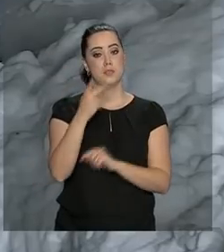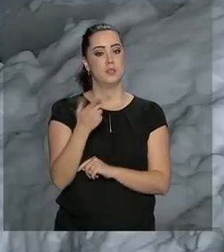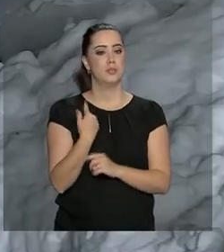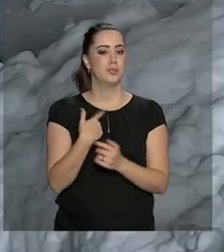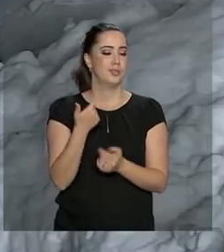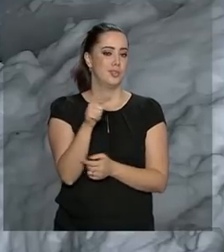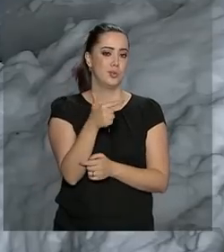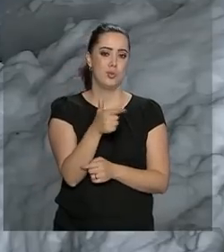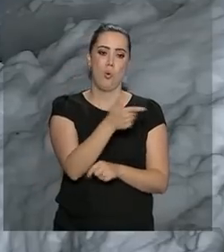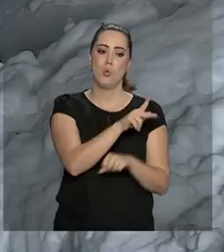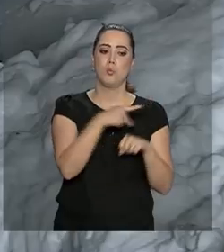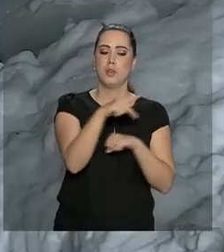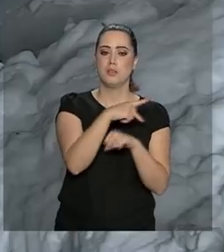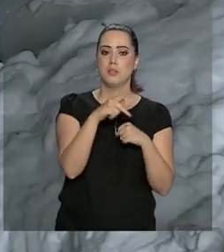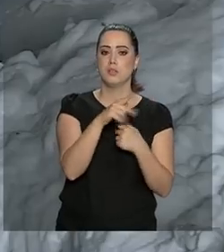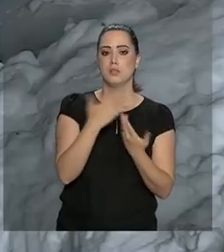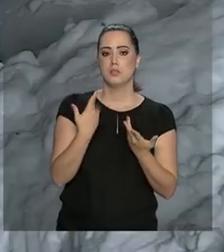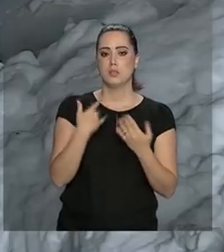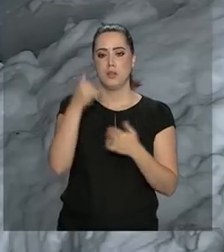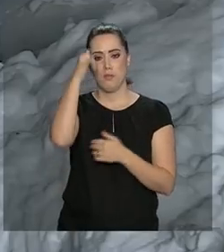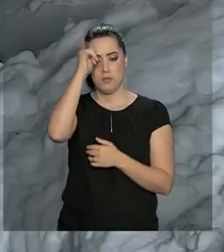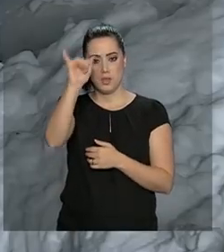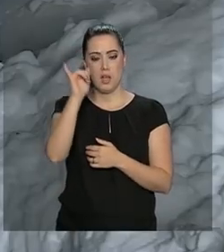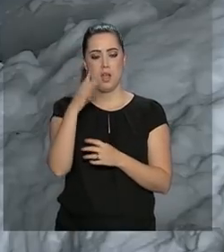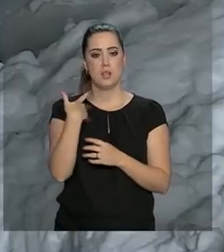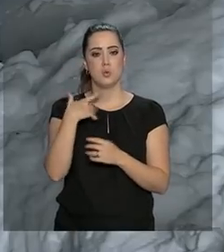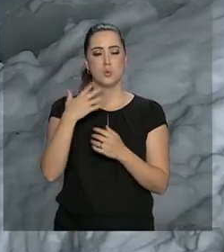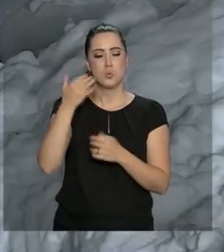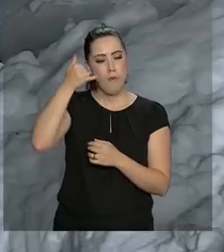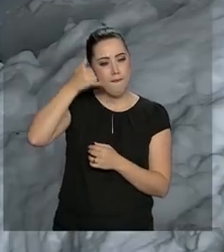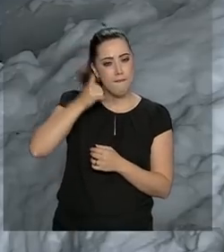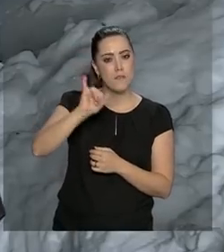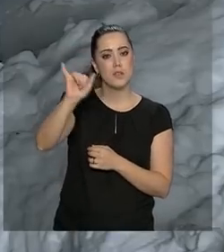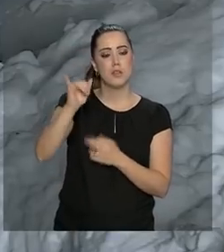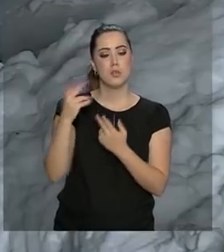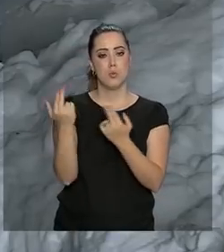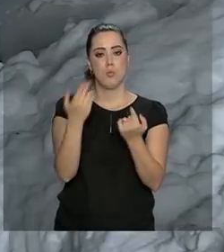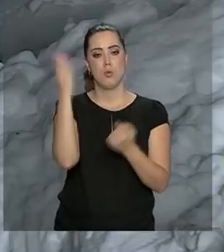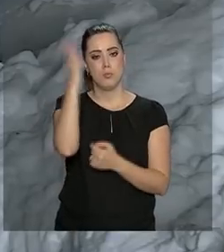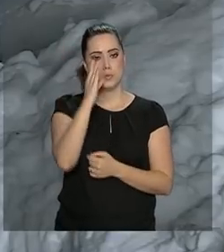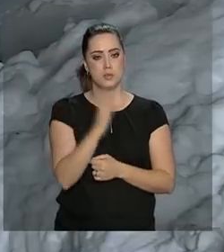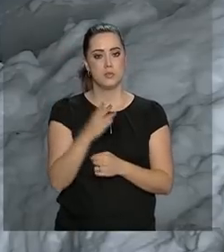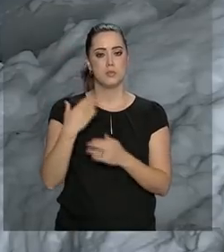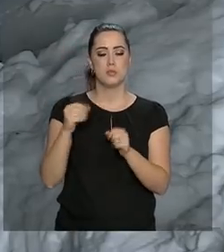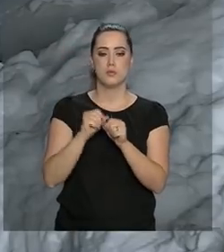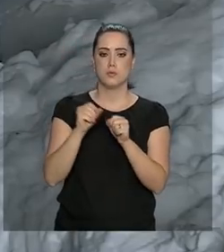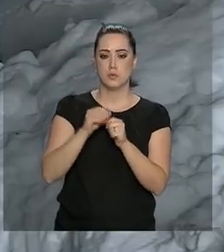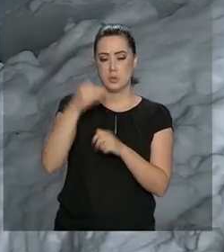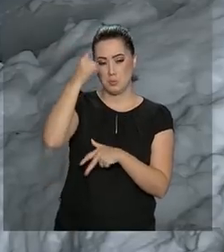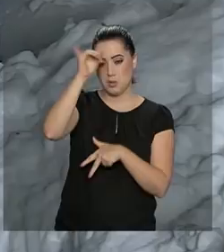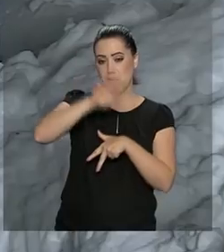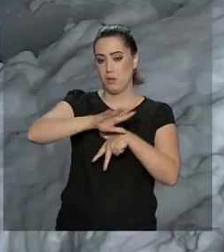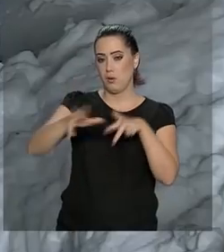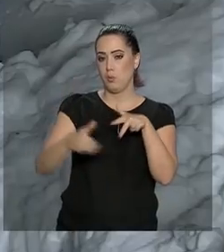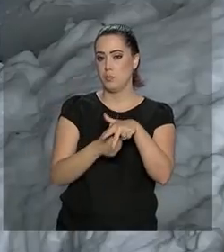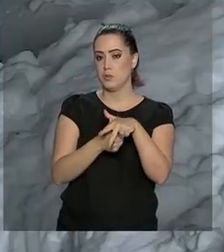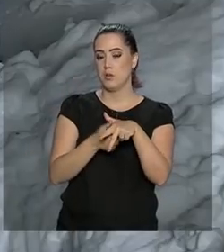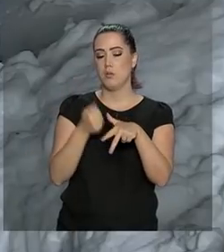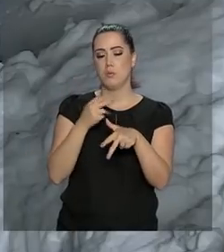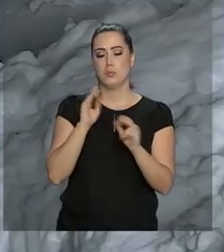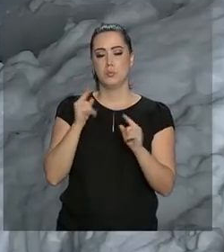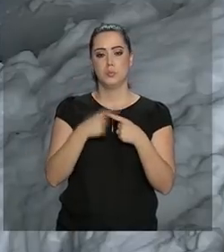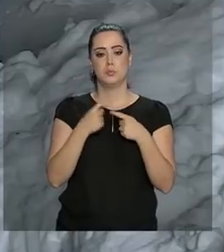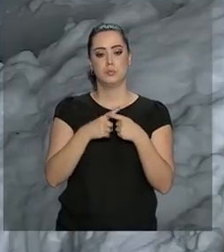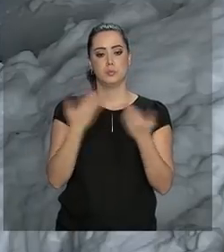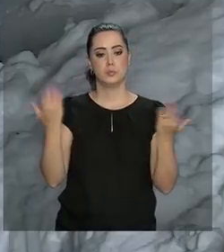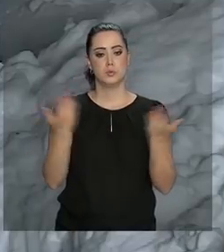nenhum outro país tenha feito tanto quanto o Brasil fez contra a corrupção, tendo em